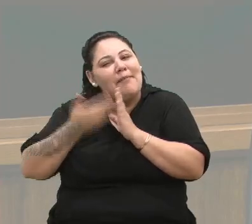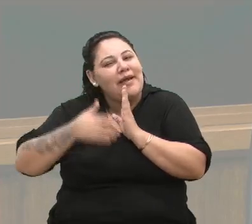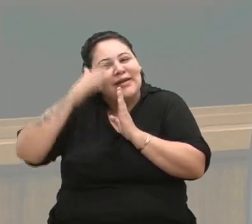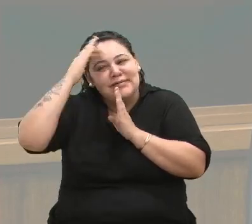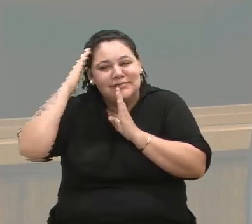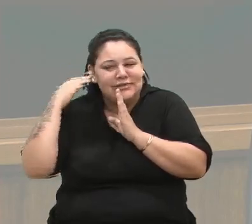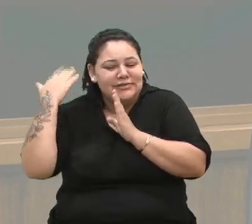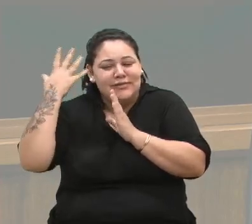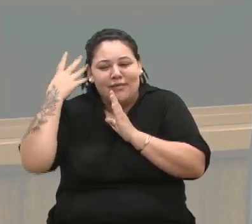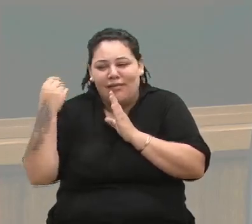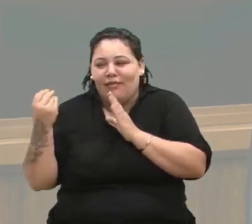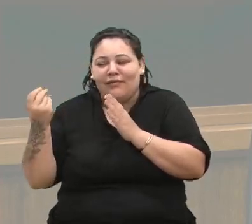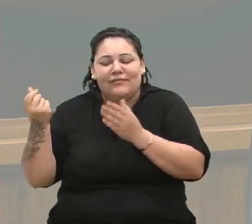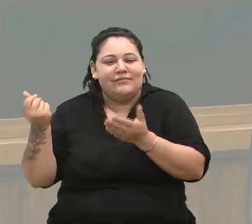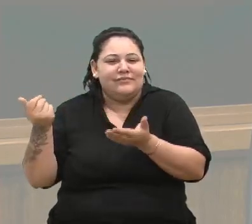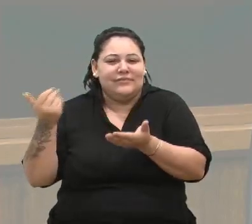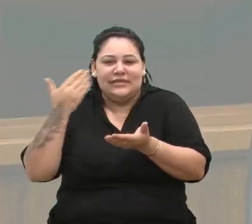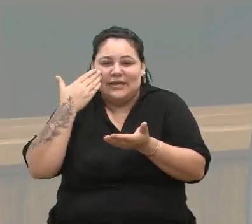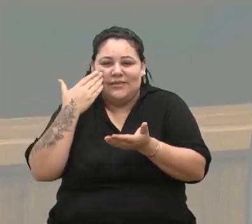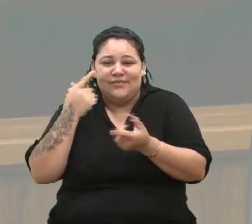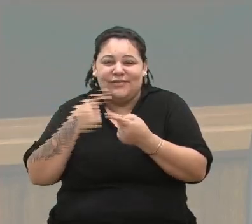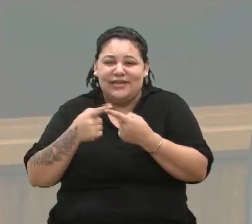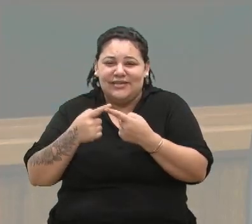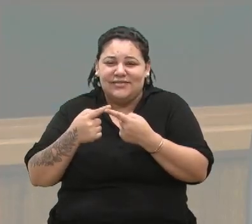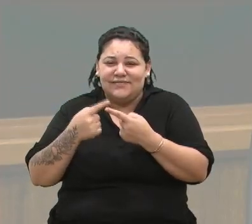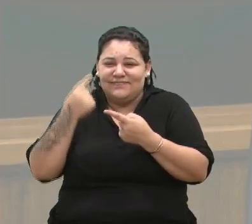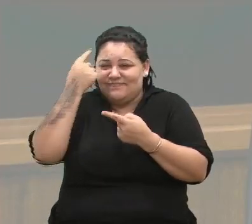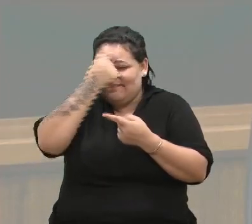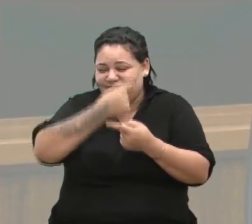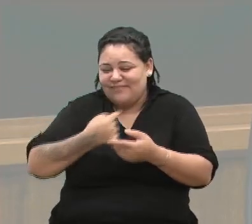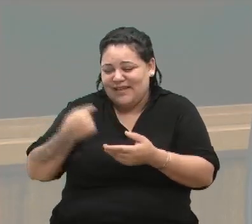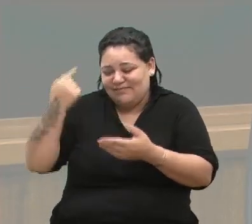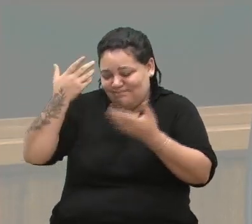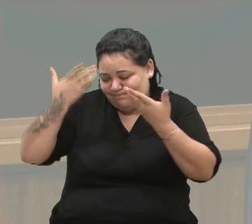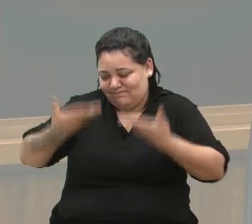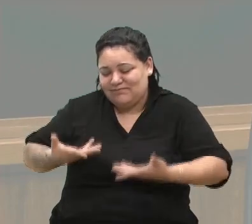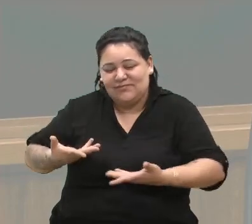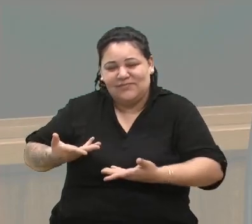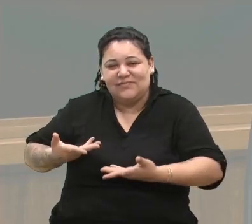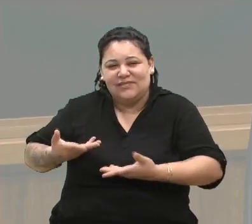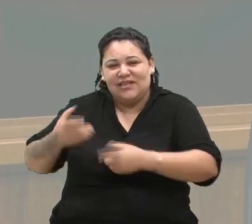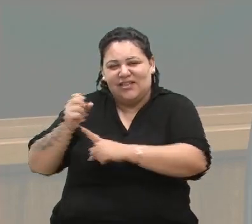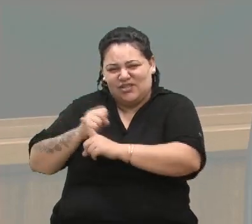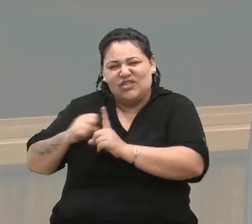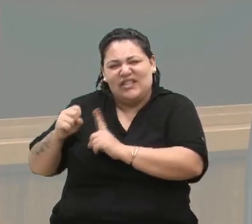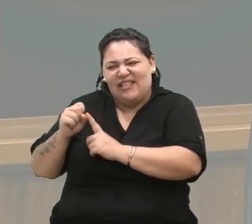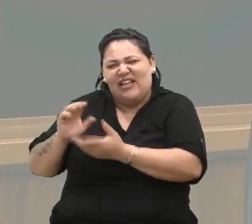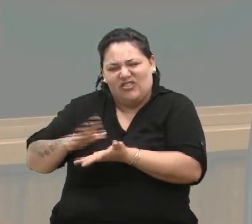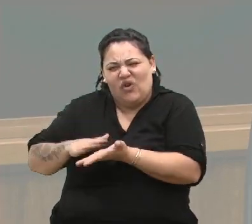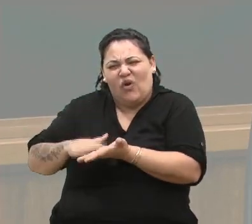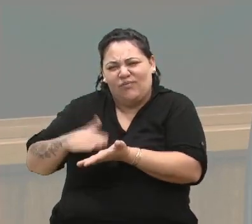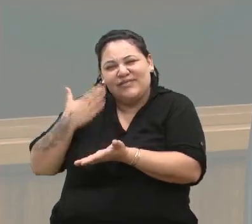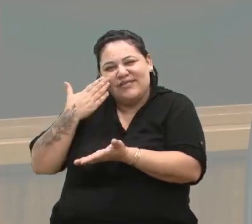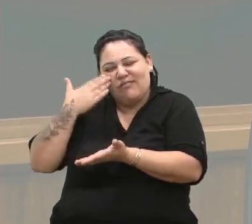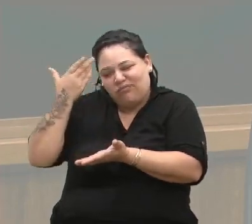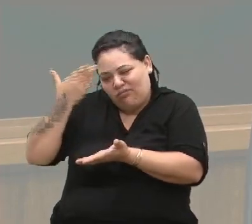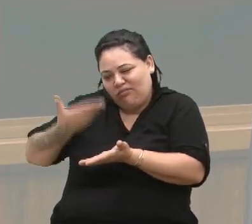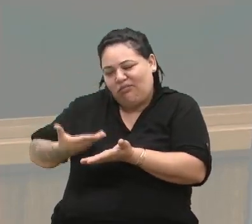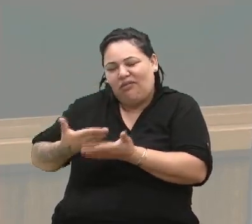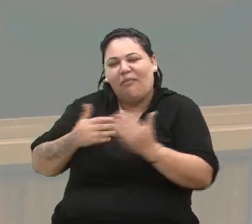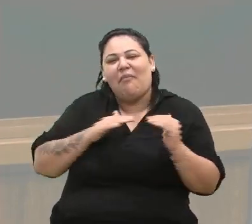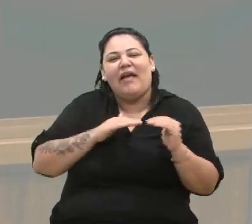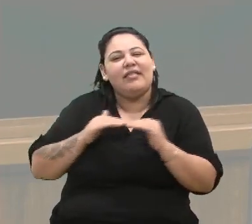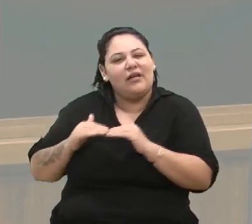muito, ainda, né, muito cobrada, muito importante na nossa sociedade. Então, esta iniciativa, os preços também, né,